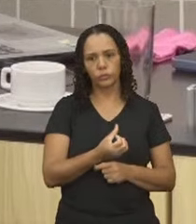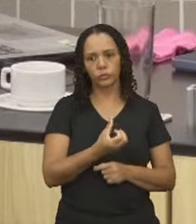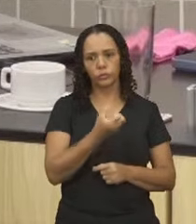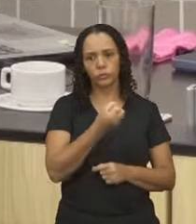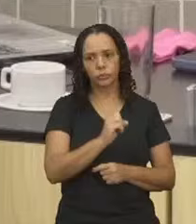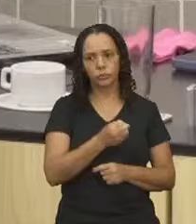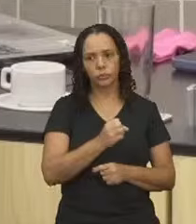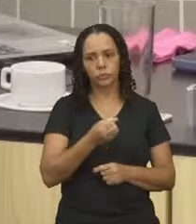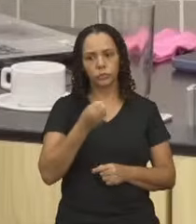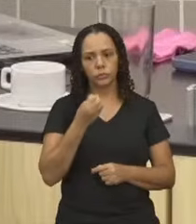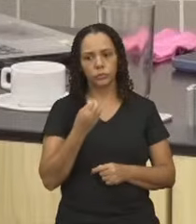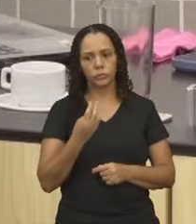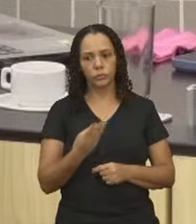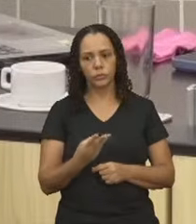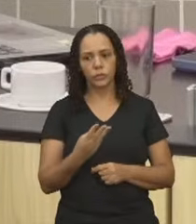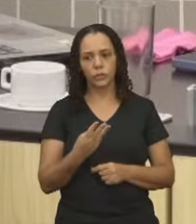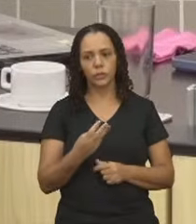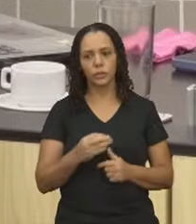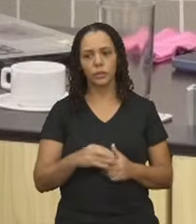683.